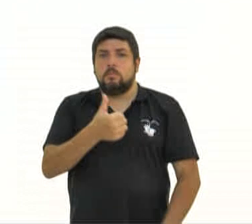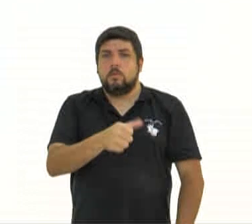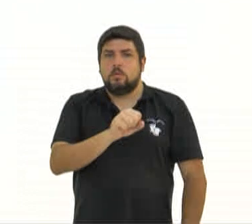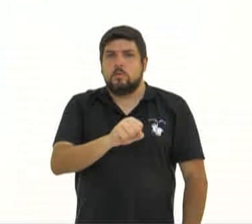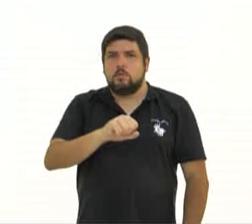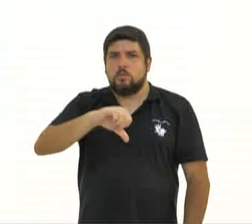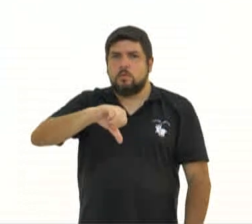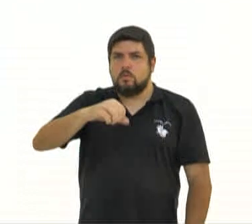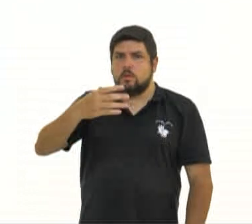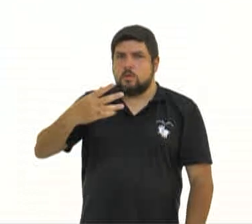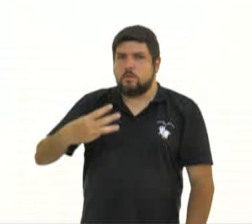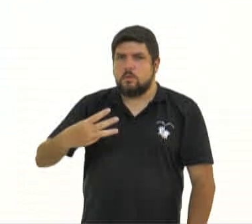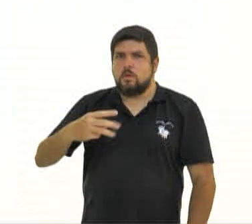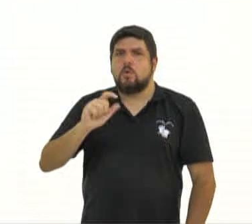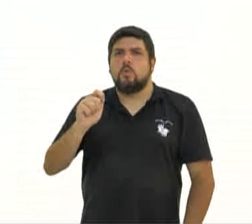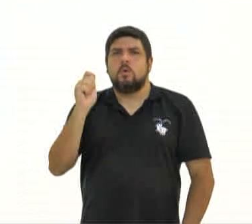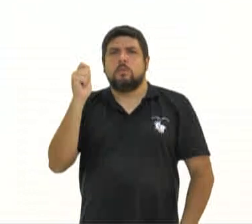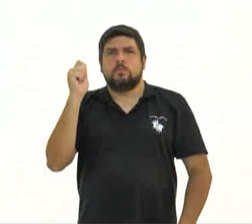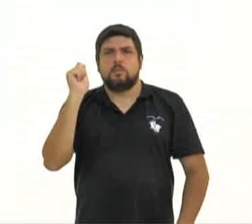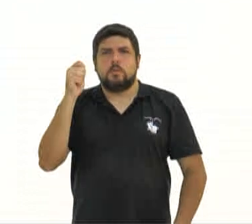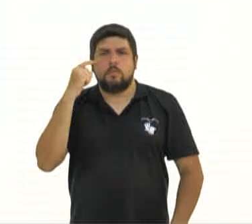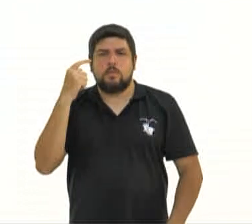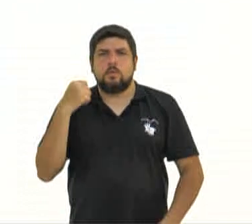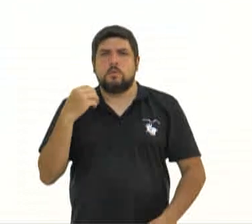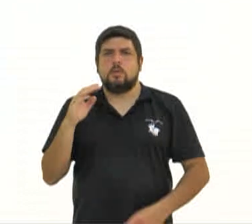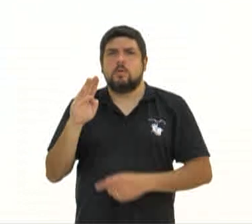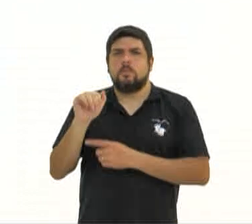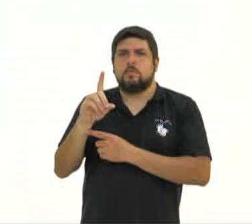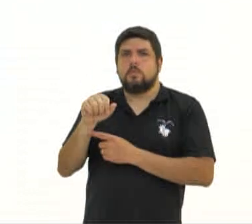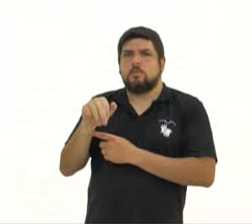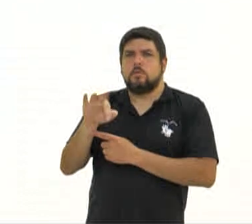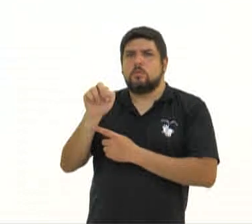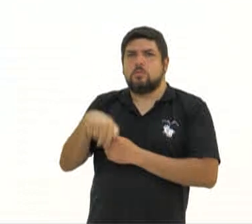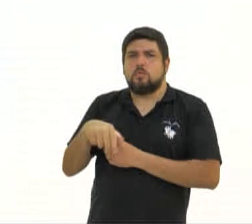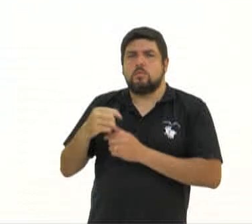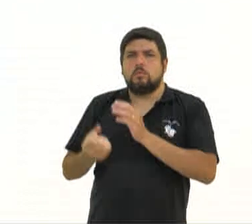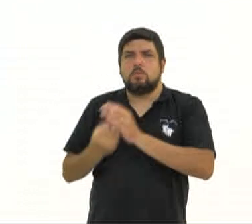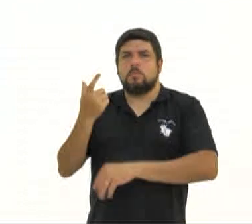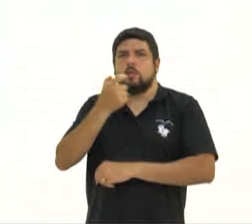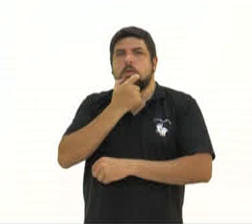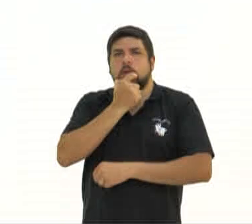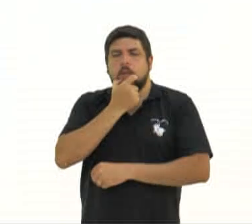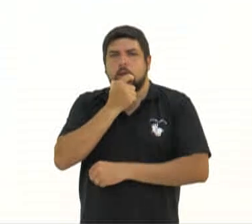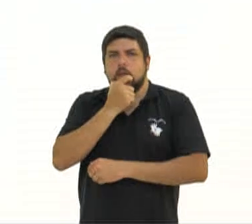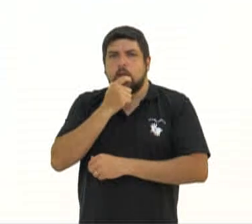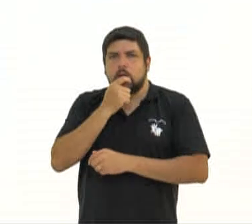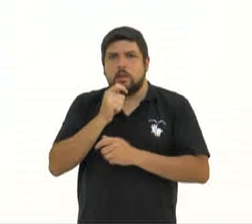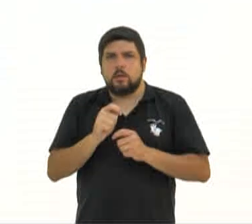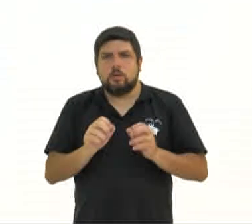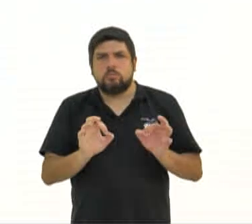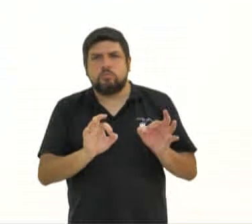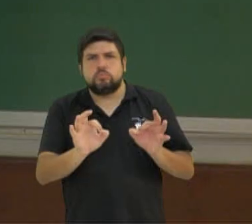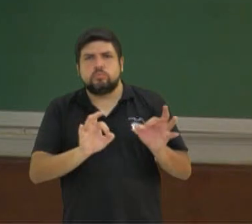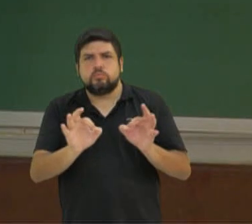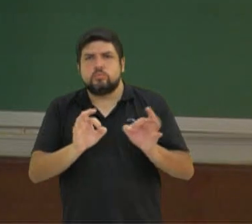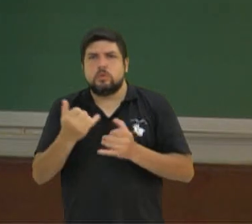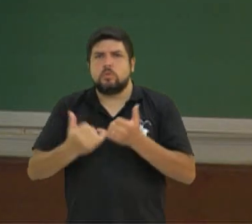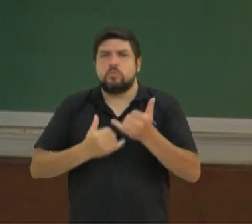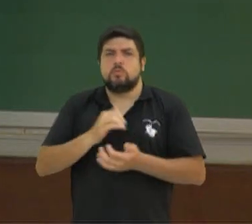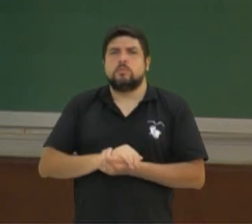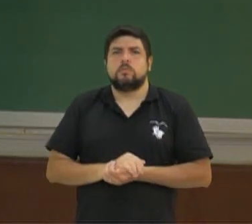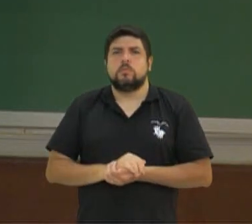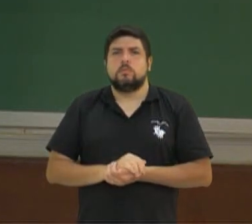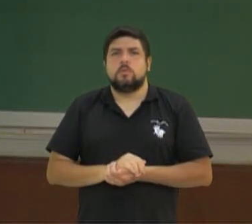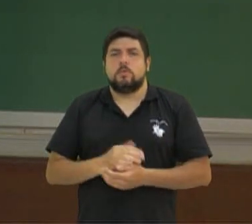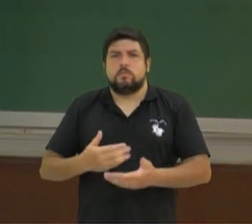de Badminton foi criada na Inglaterra para administrar o jogo, né? Então, precisou, né, conforme o jogo foi ganhando notoriedade, foi